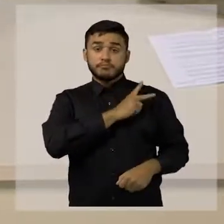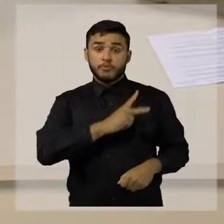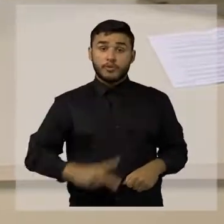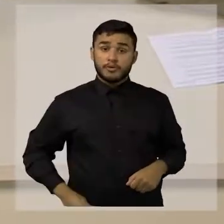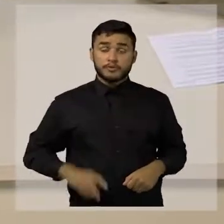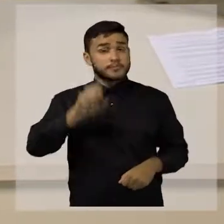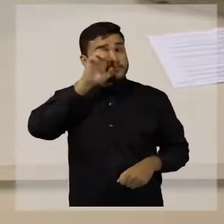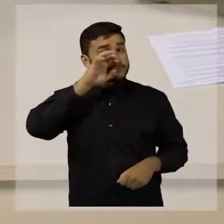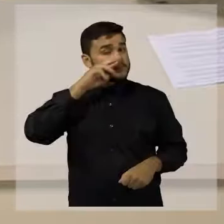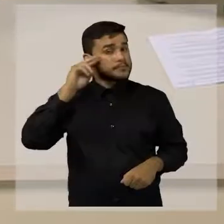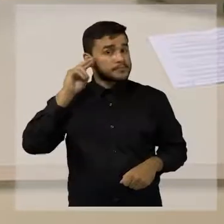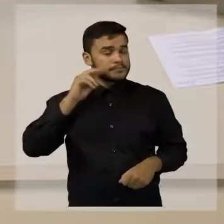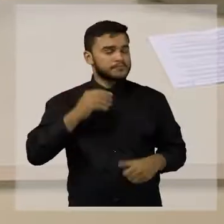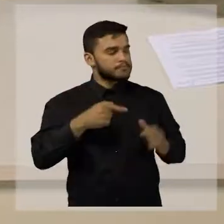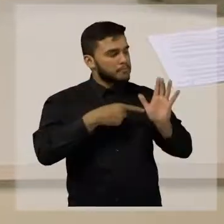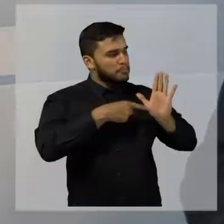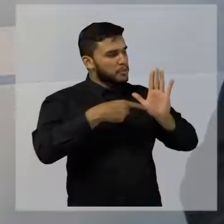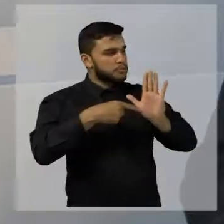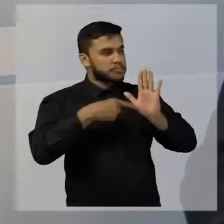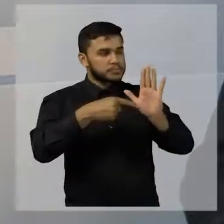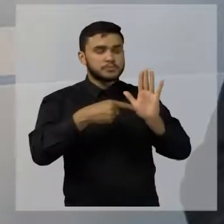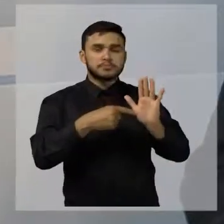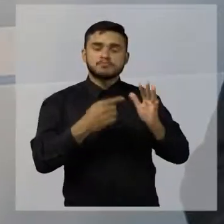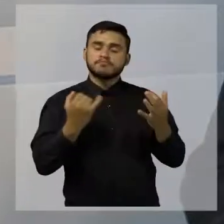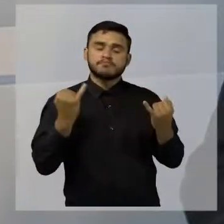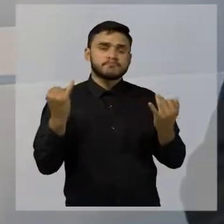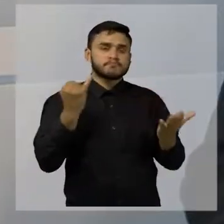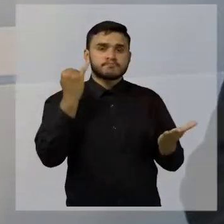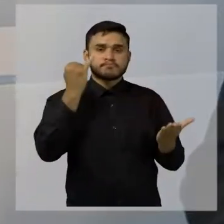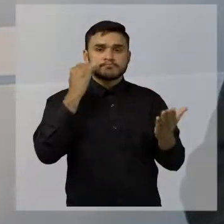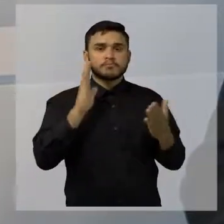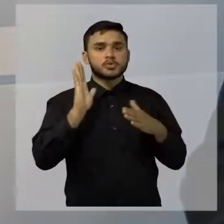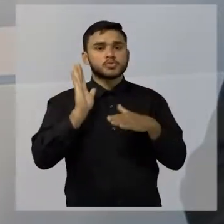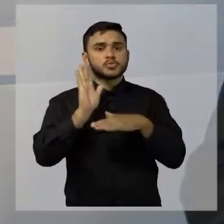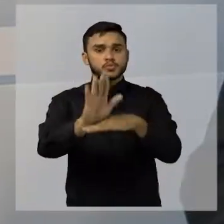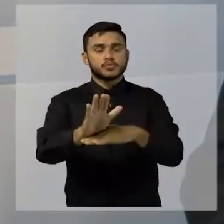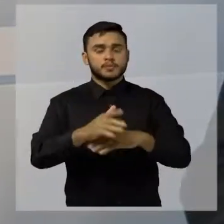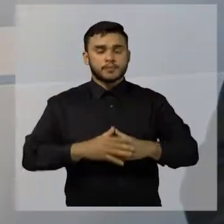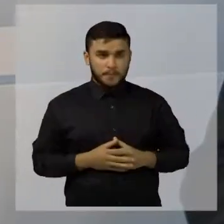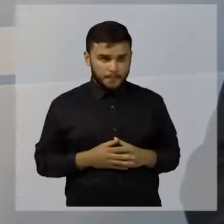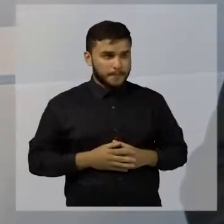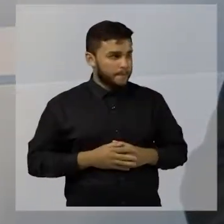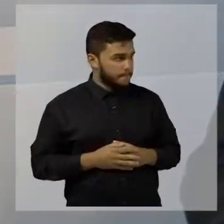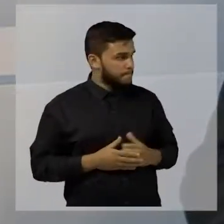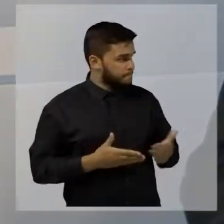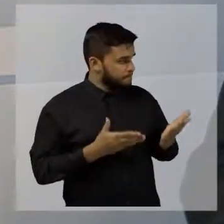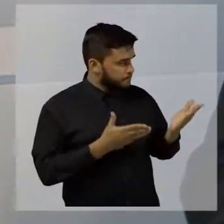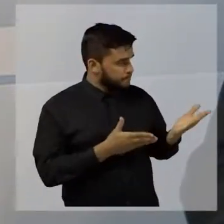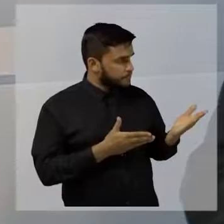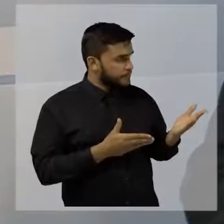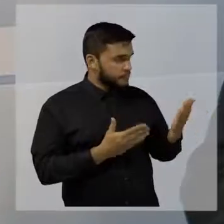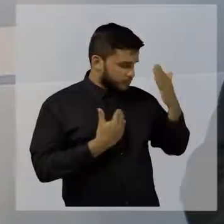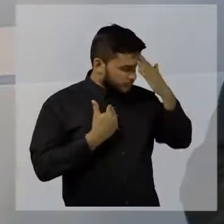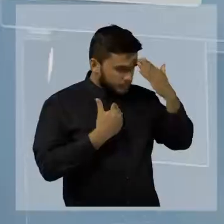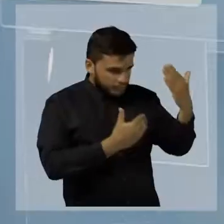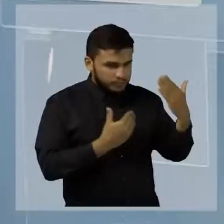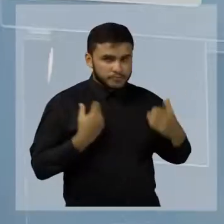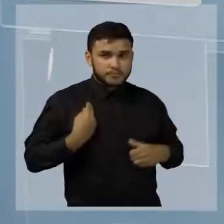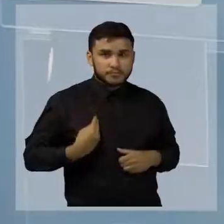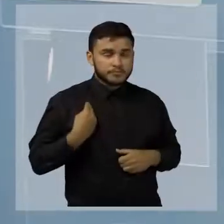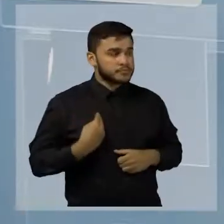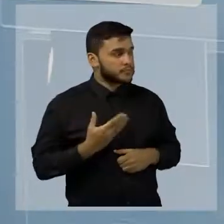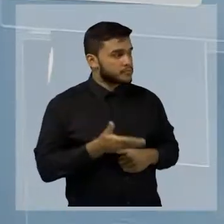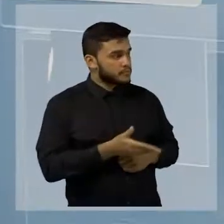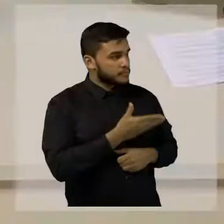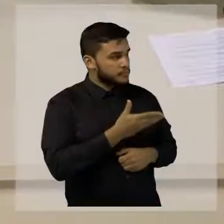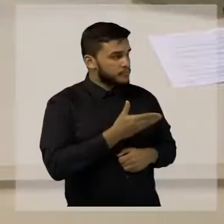tem apresentado resultados interessantes para a coletividade de Fortaleza. Doutor Heron Moreira, obrigado pela presença, vereador,